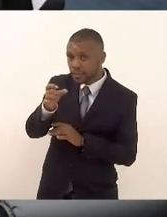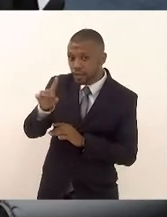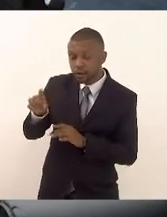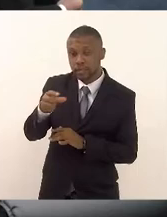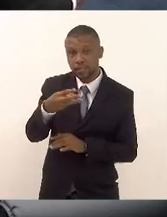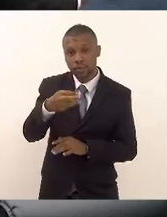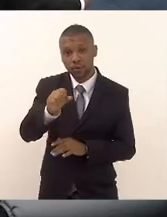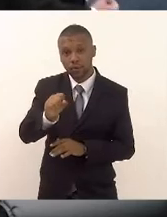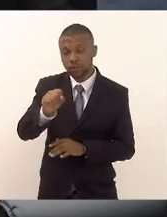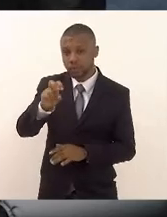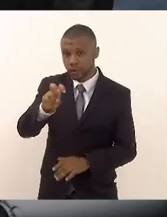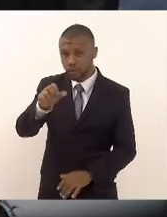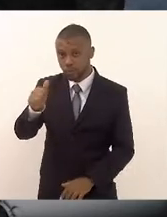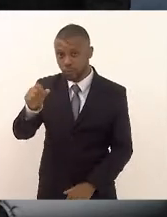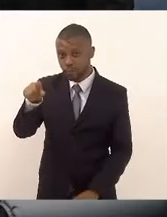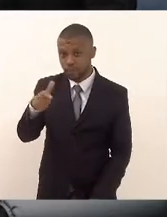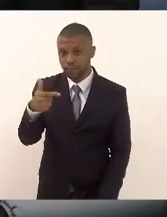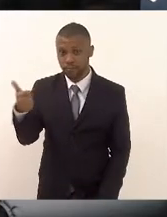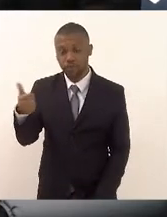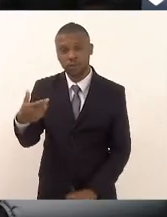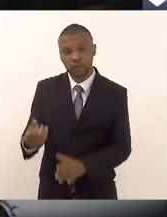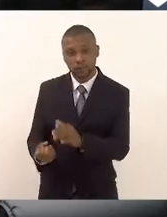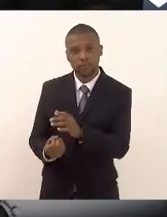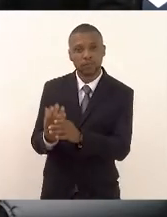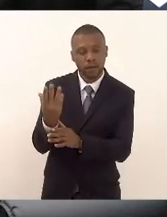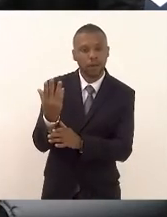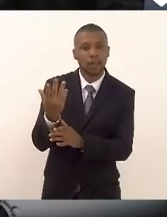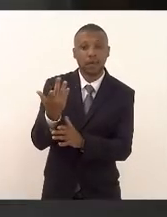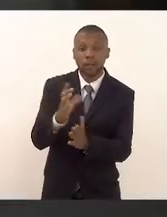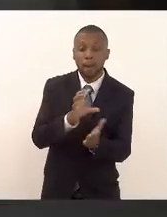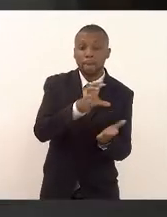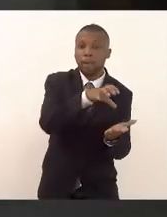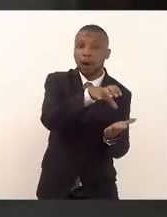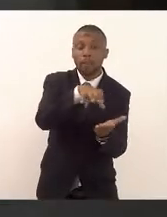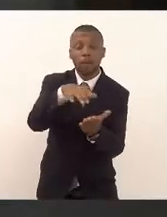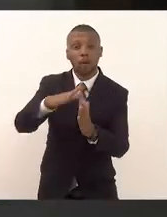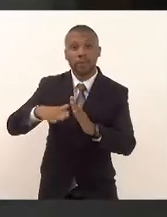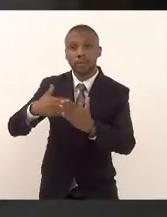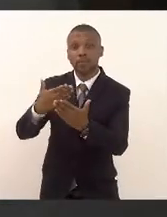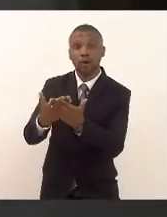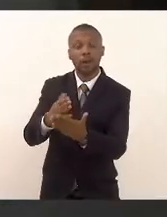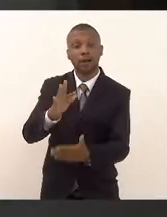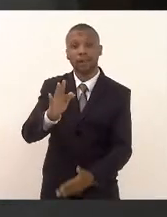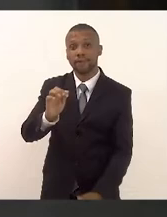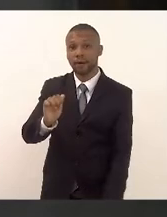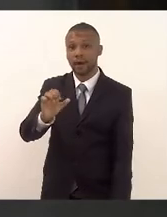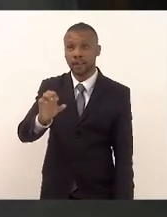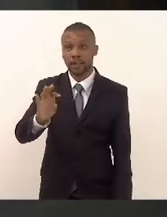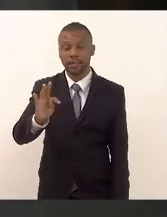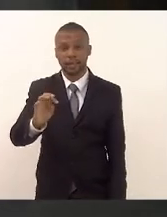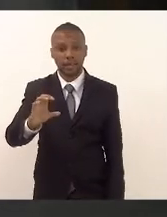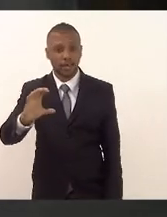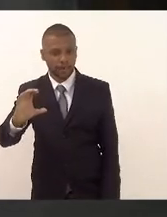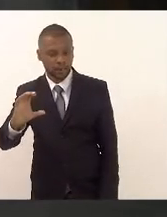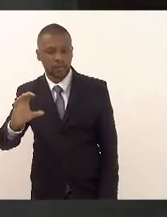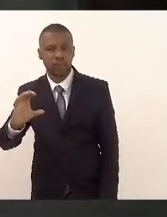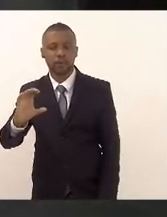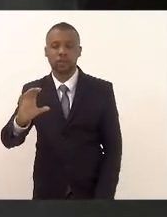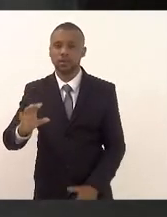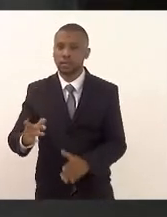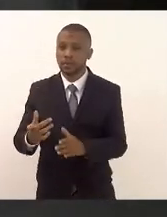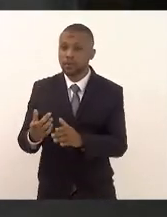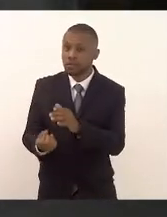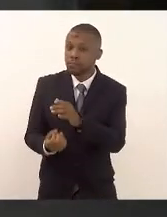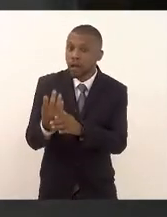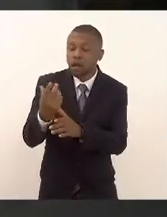3851/2021, que estabelece nas unidades da Fundação de Apoio à Escola Técnica, FAETEC e Centros de Geração de Emprego e Renda, o